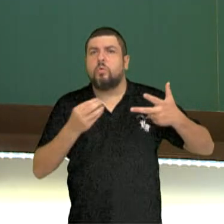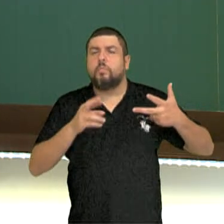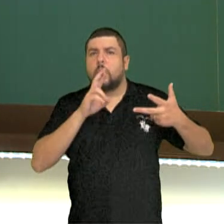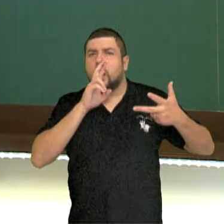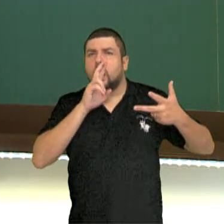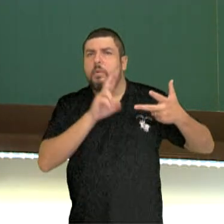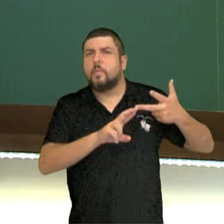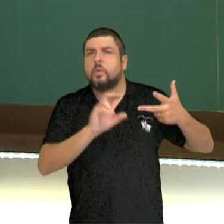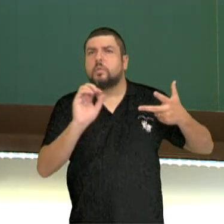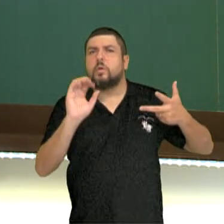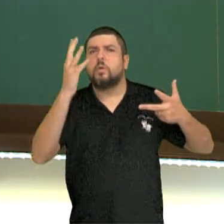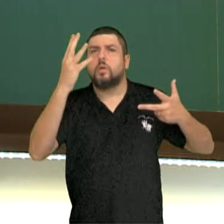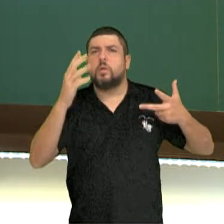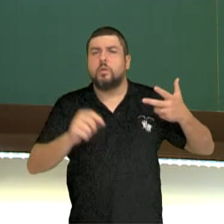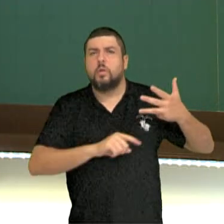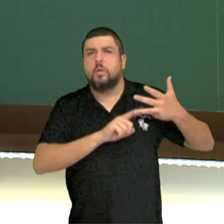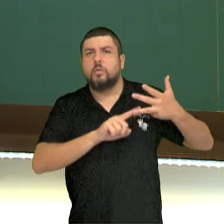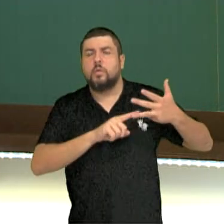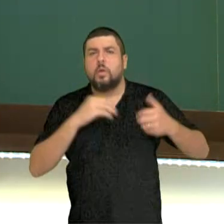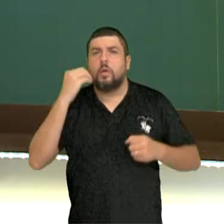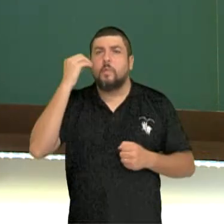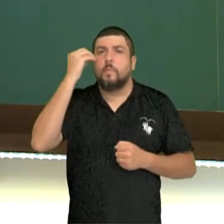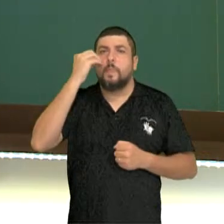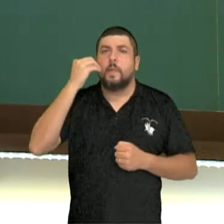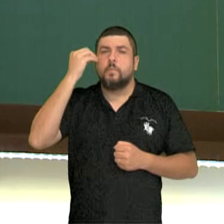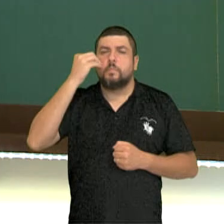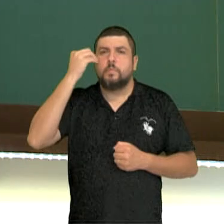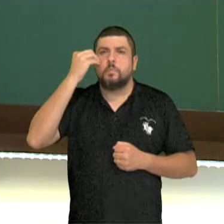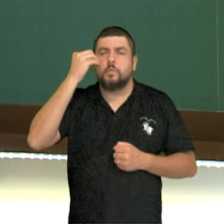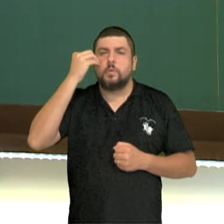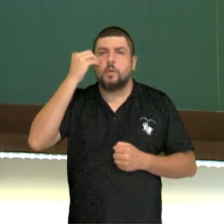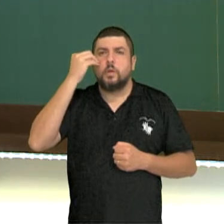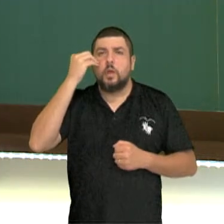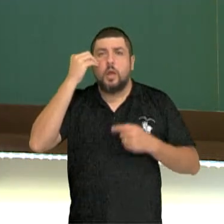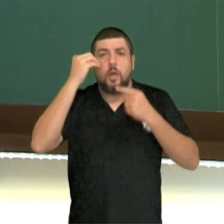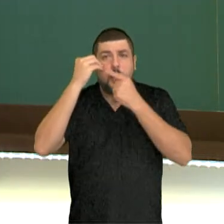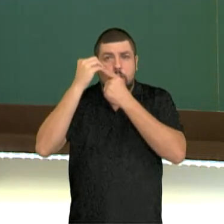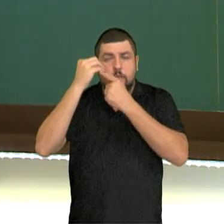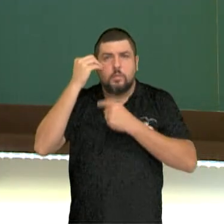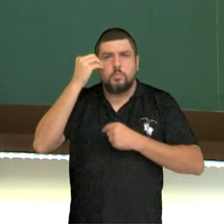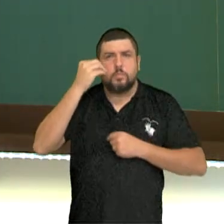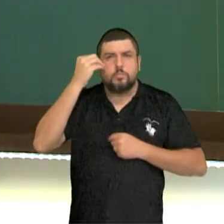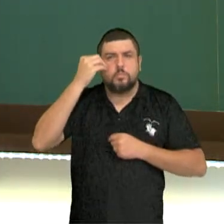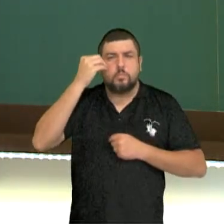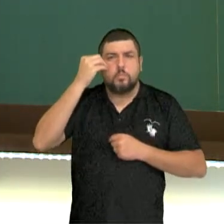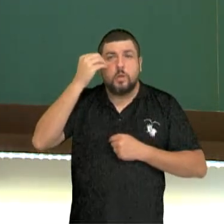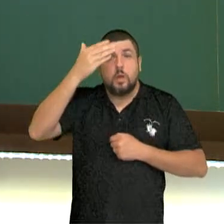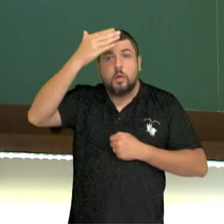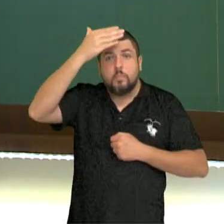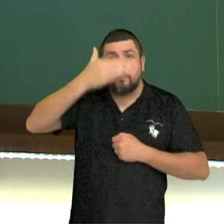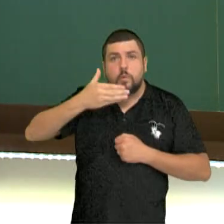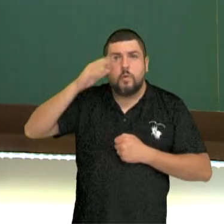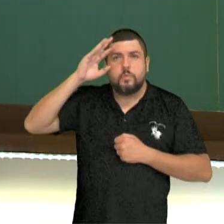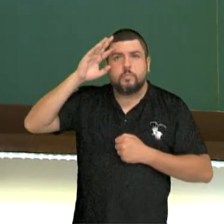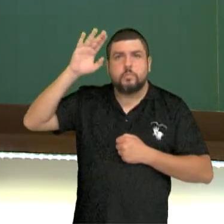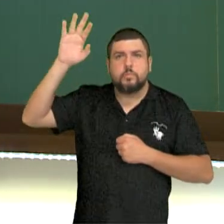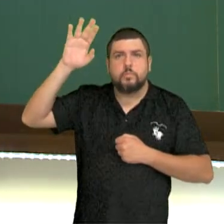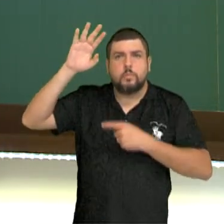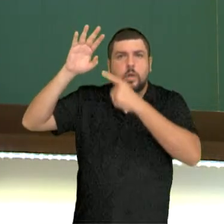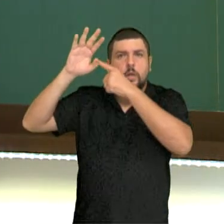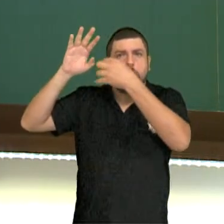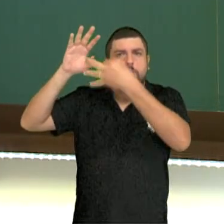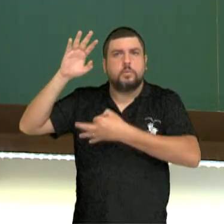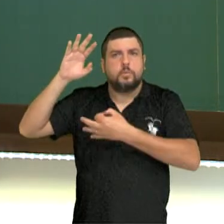de experiências, objetivando comprovar as hipóteses. Então essa experimentação, né, dado a cumprimento de